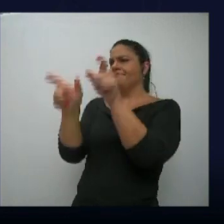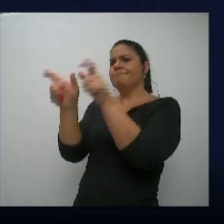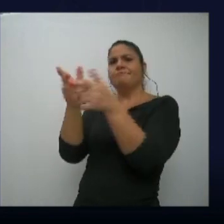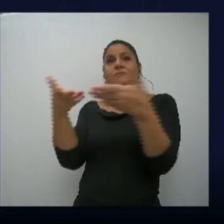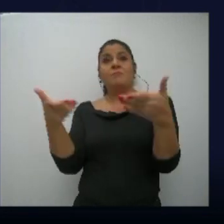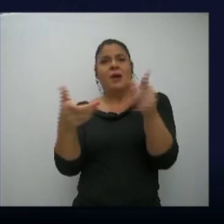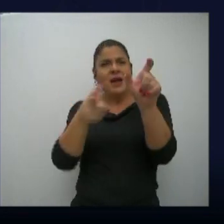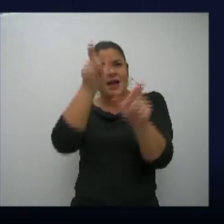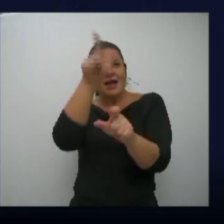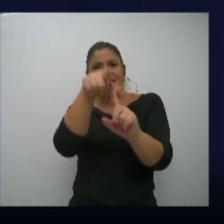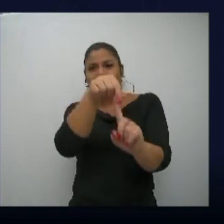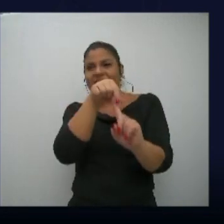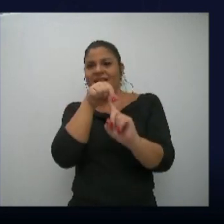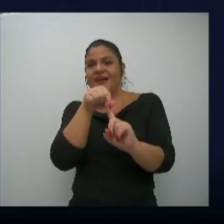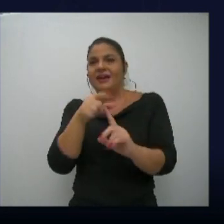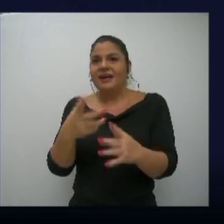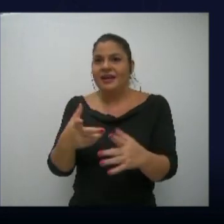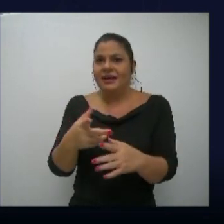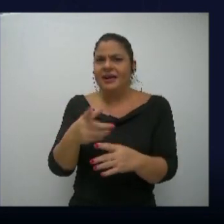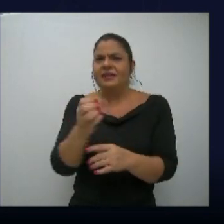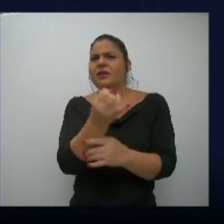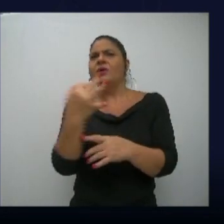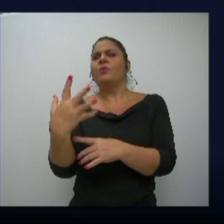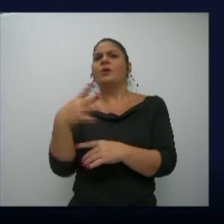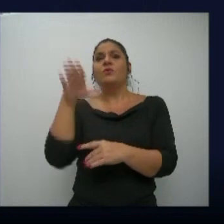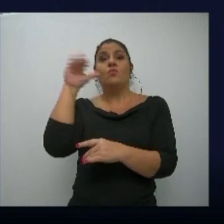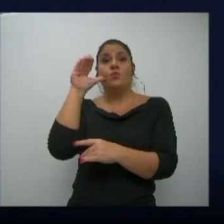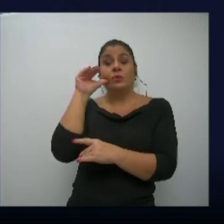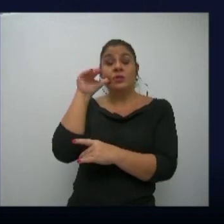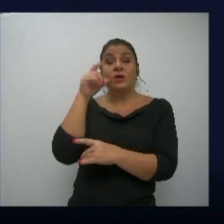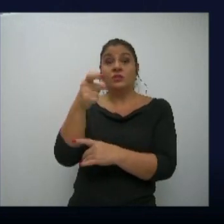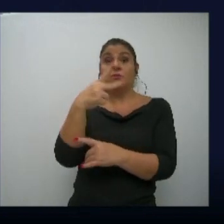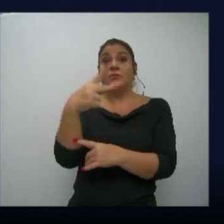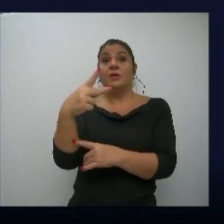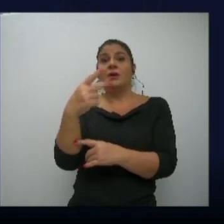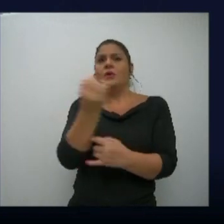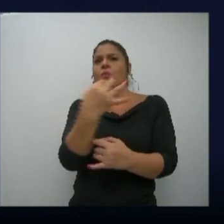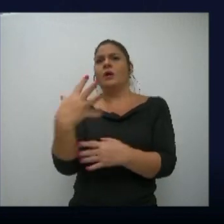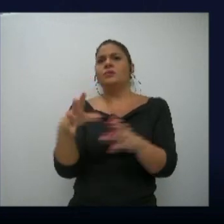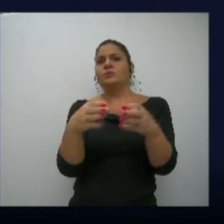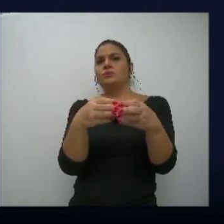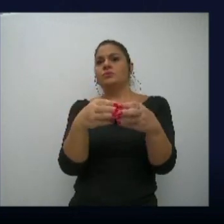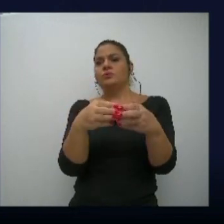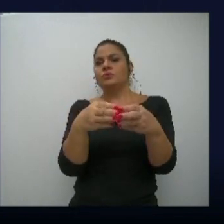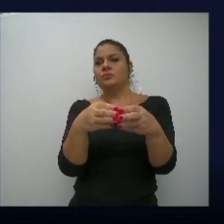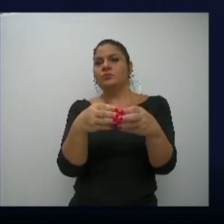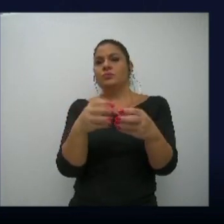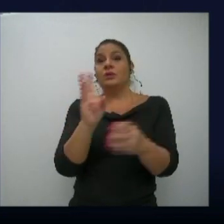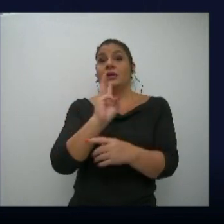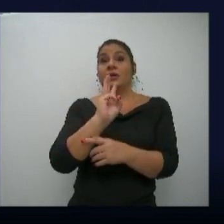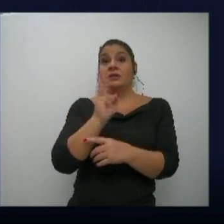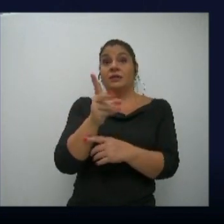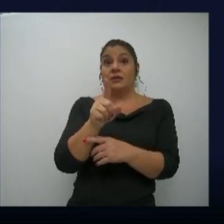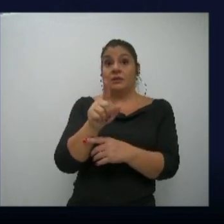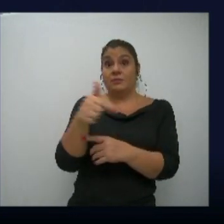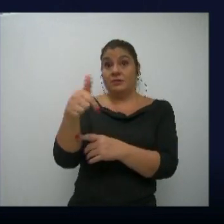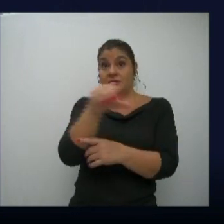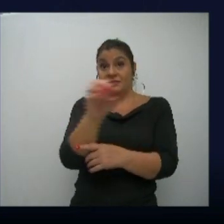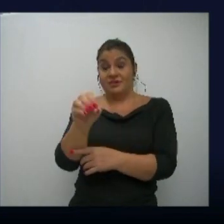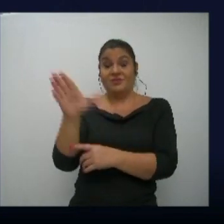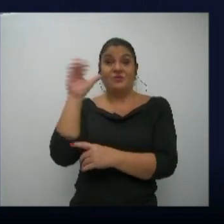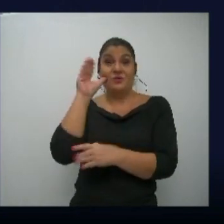aquela pessoa que esteja de quantos funcionários colaboradores que uma XP com 3.700 funcionários